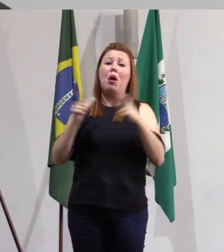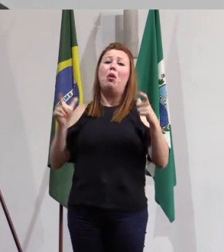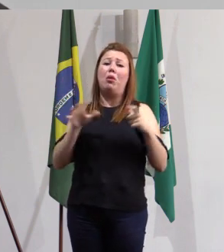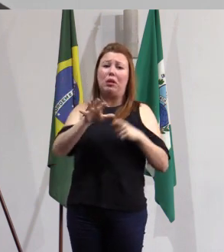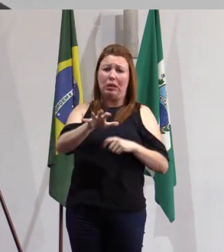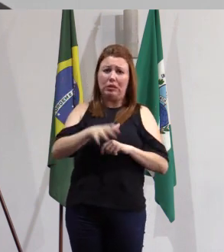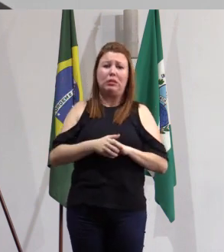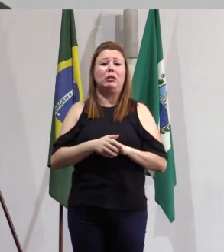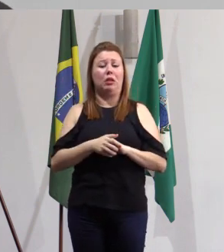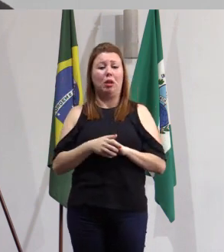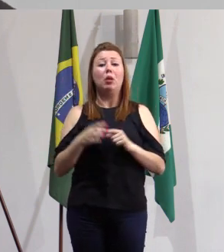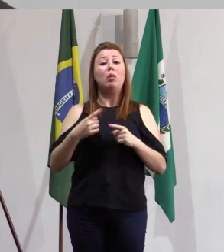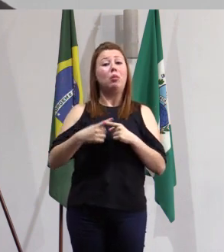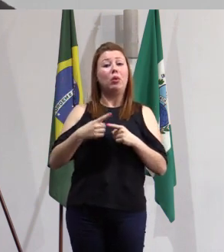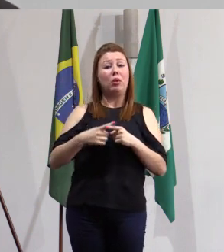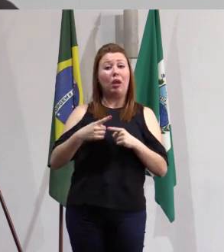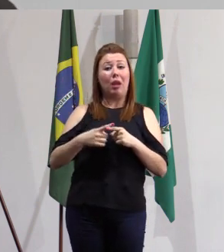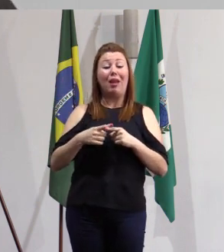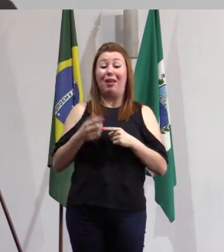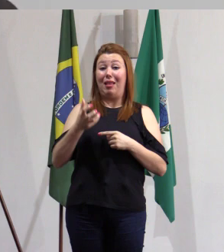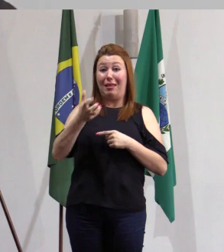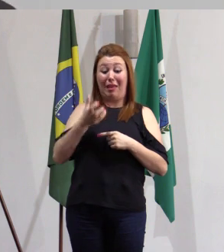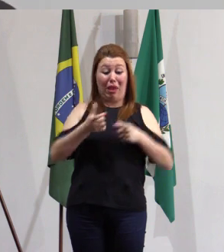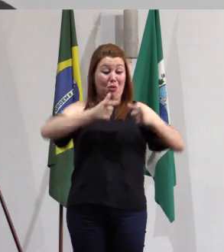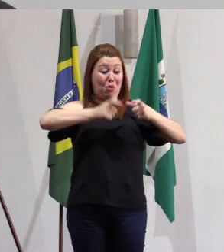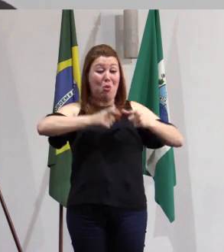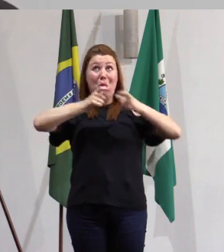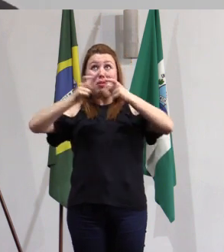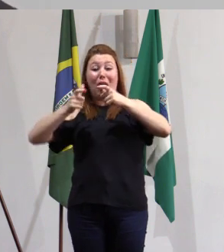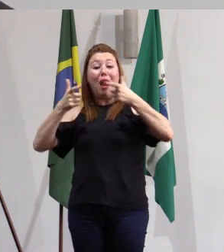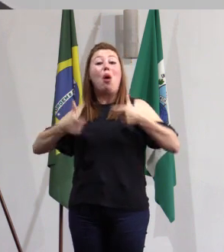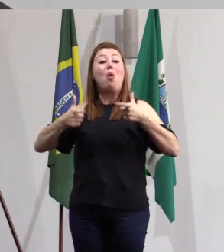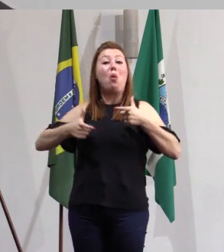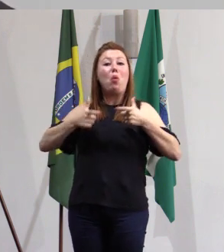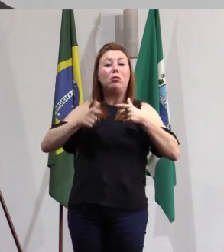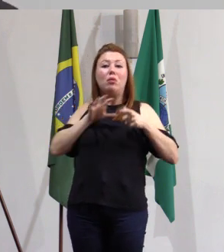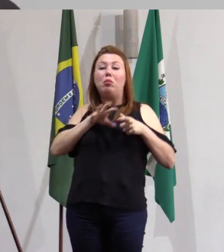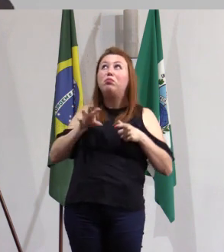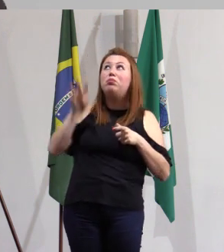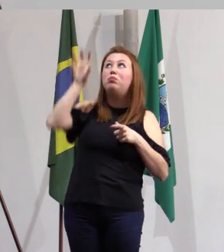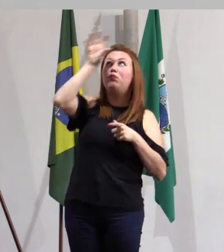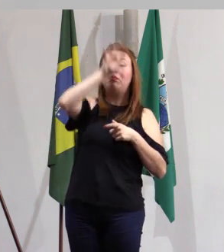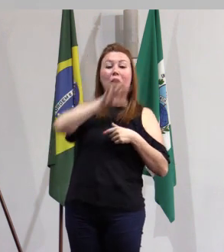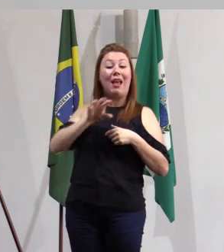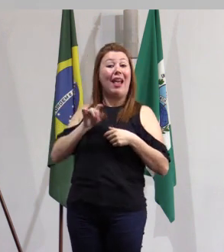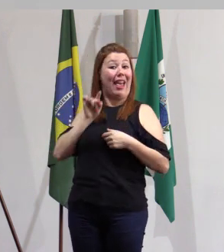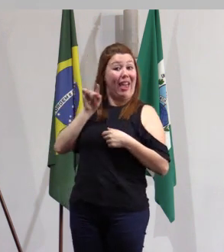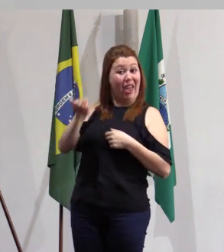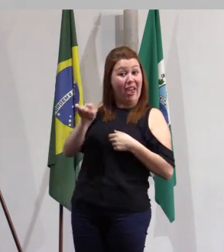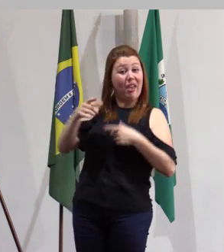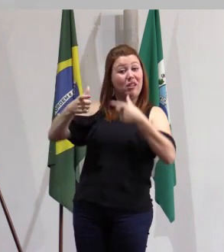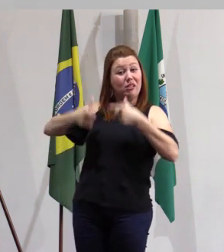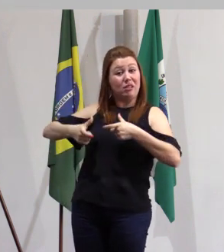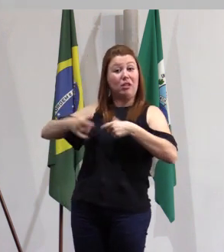natureza, quer pela sua localização geográfica, para essas